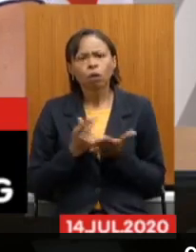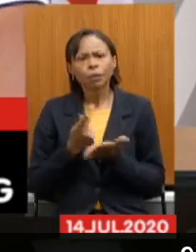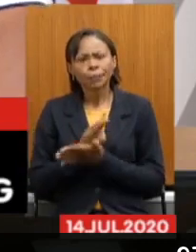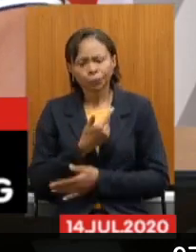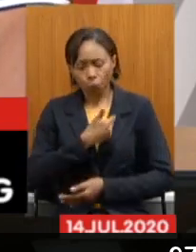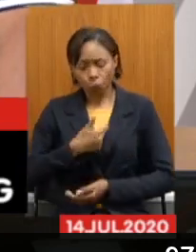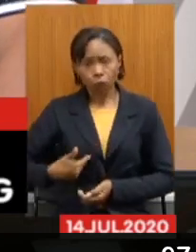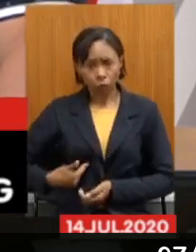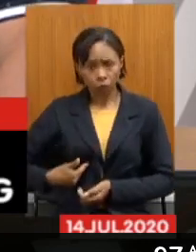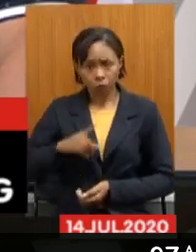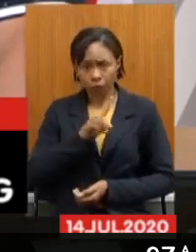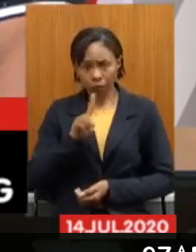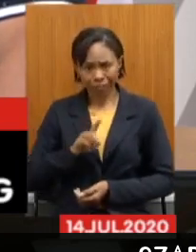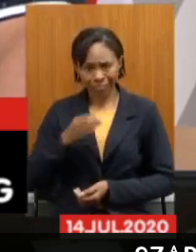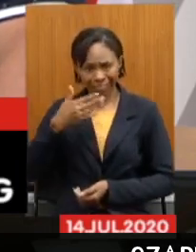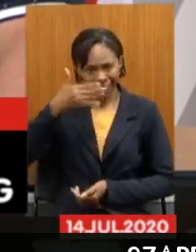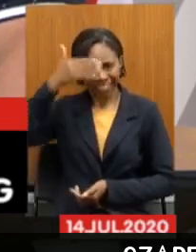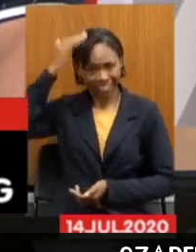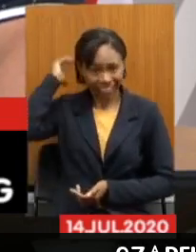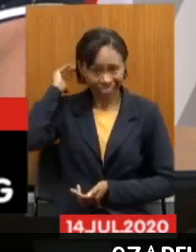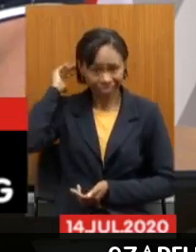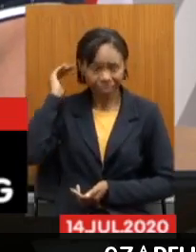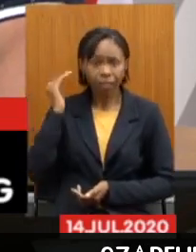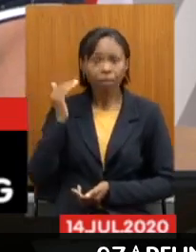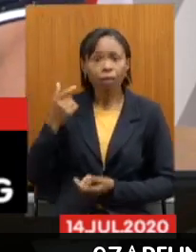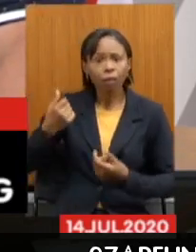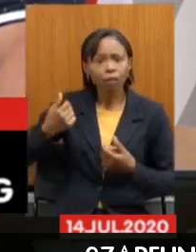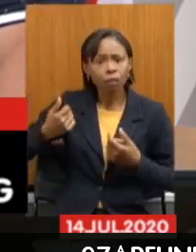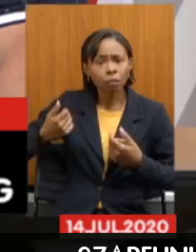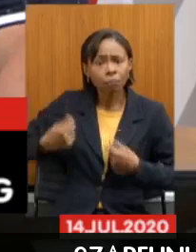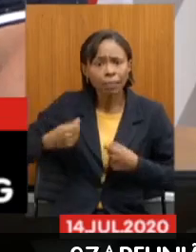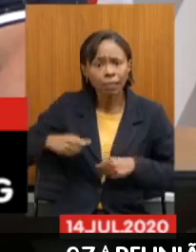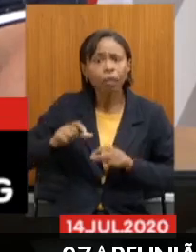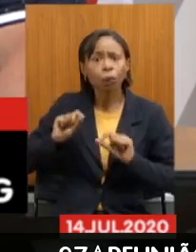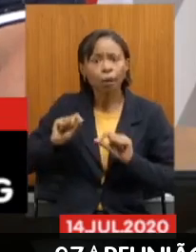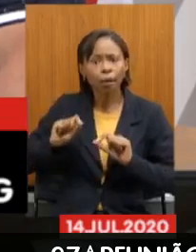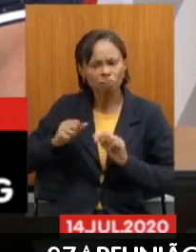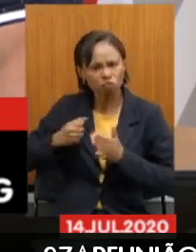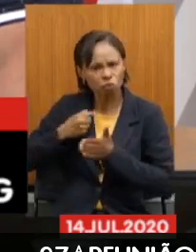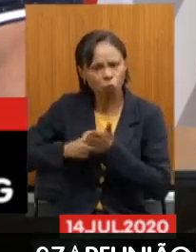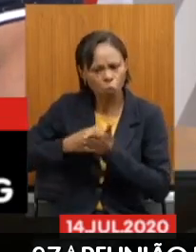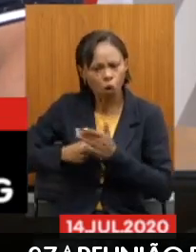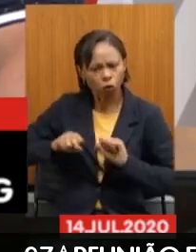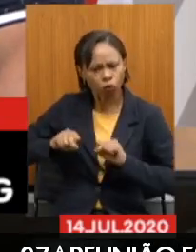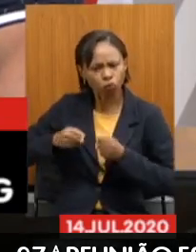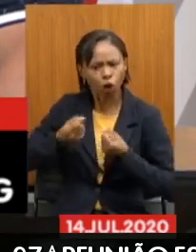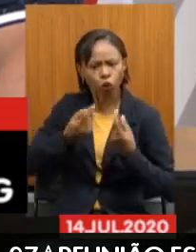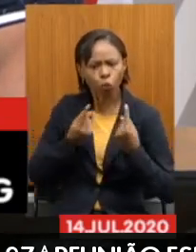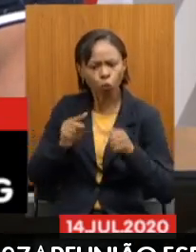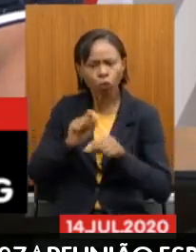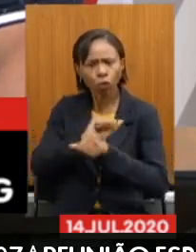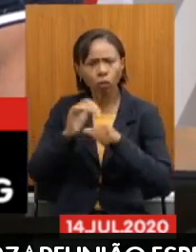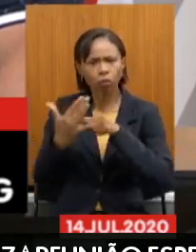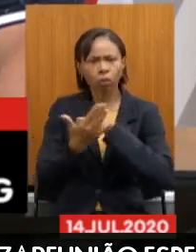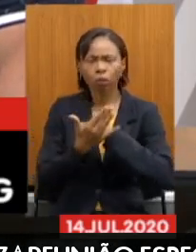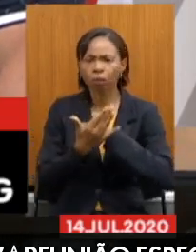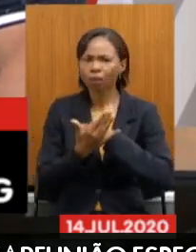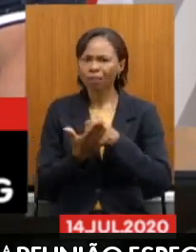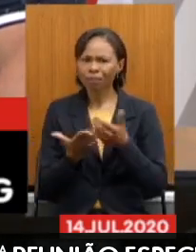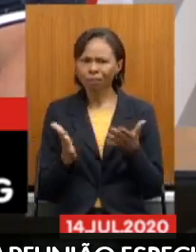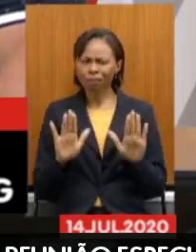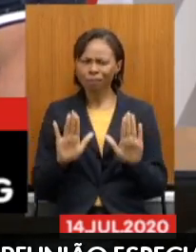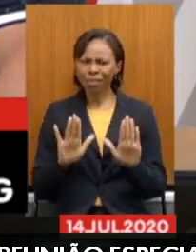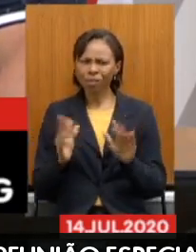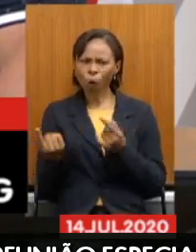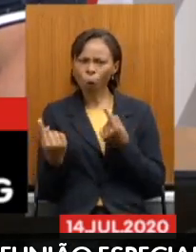momento, deveria estar envidando todos os esforços no combate à pandemia e não na aniquilação de direitos